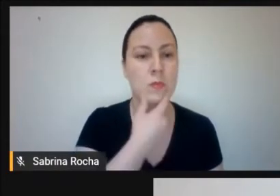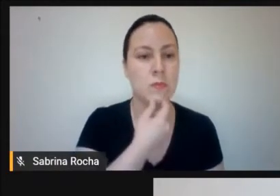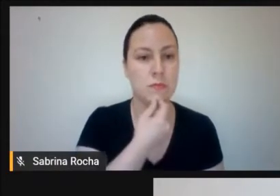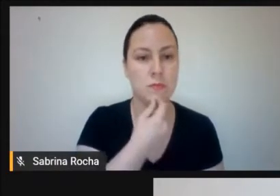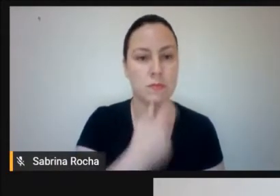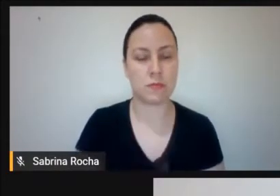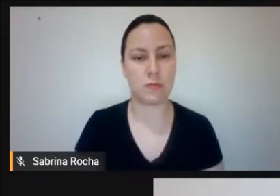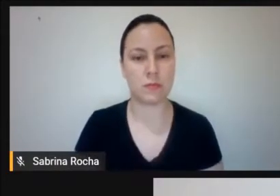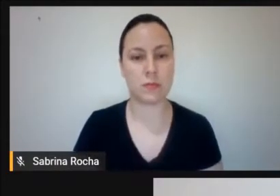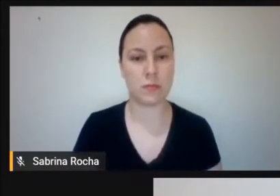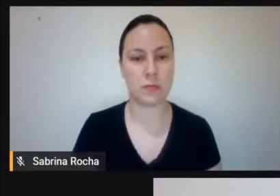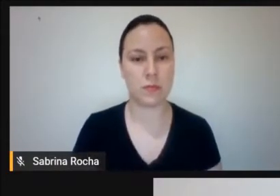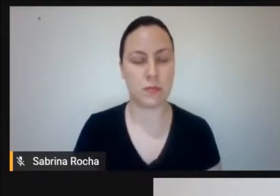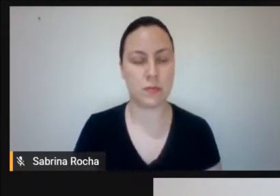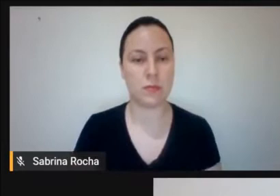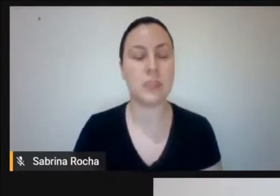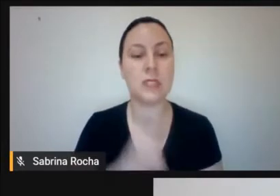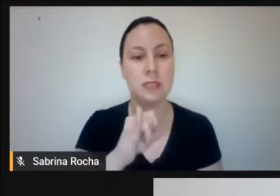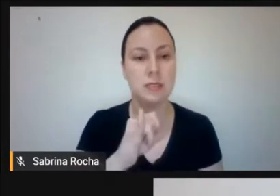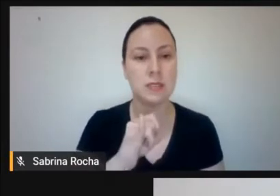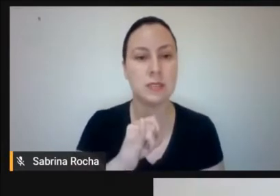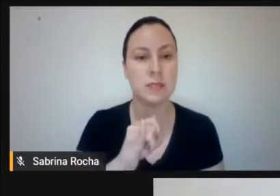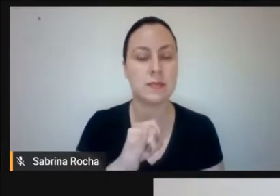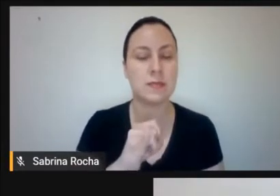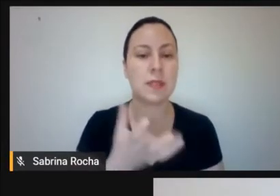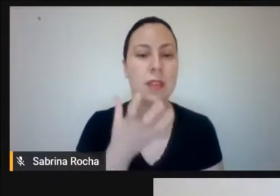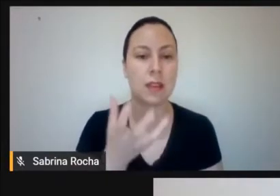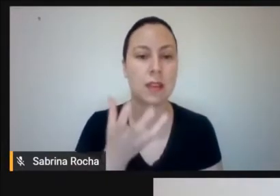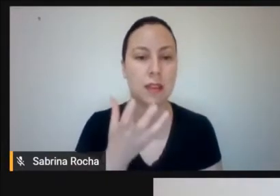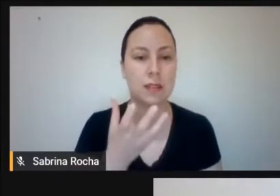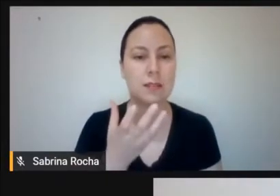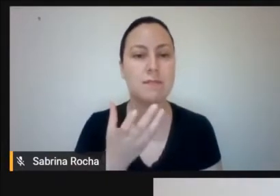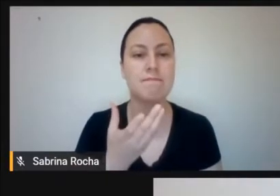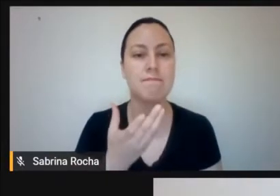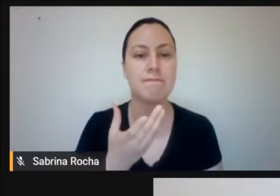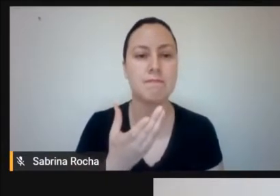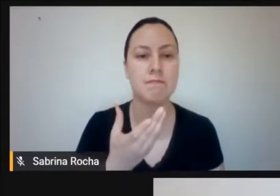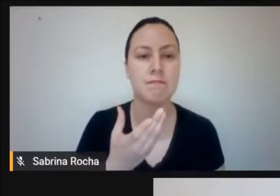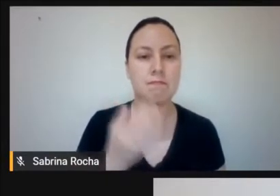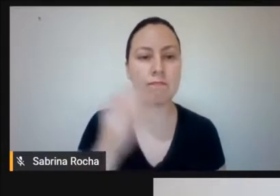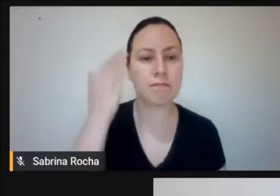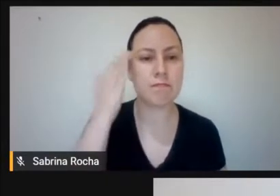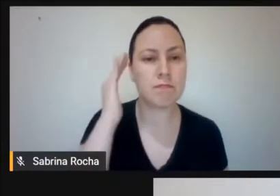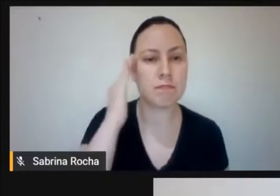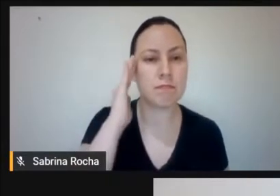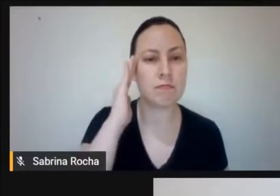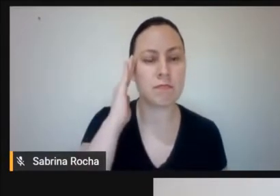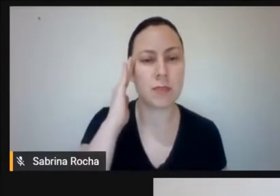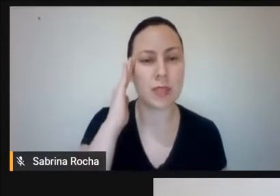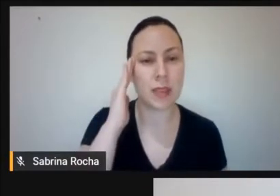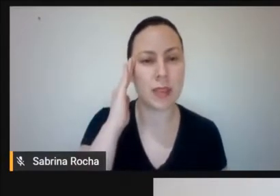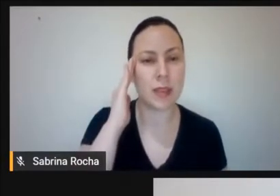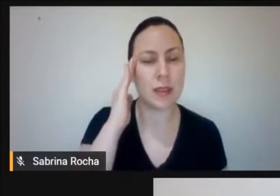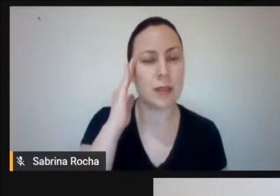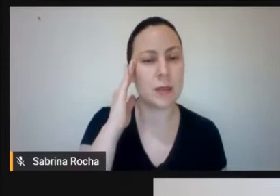de maneira informada e esclarecida em construir